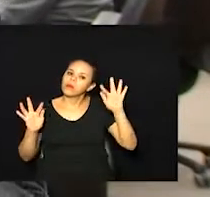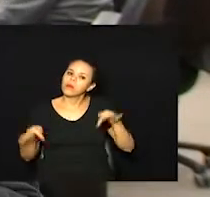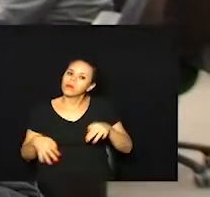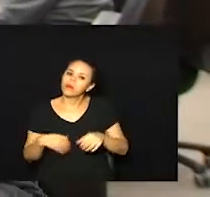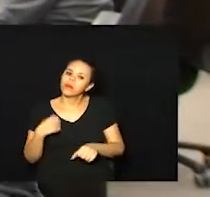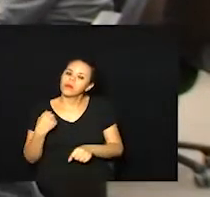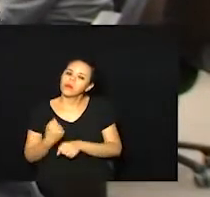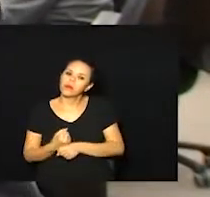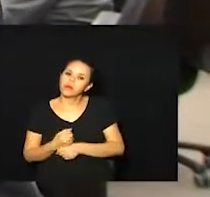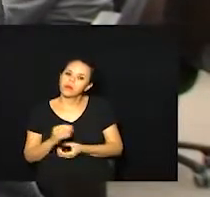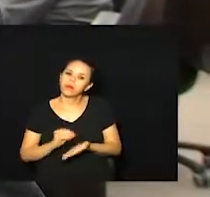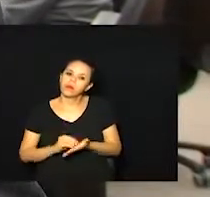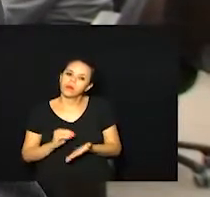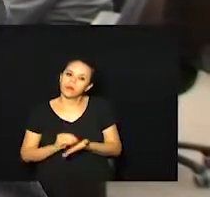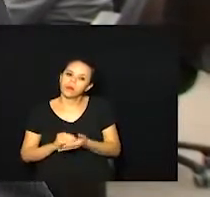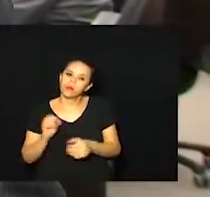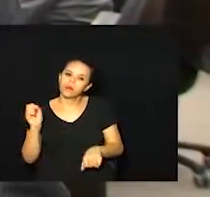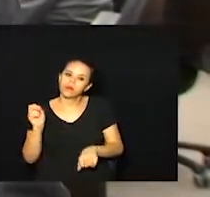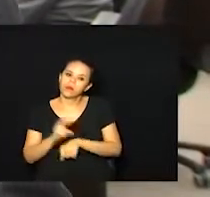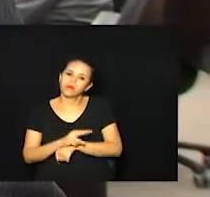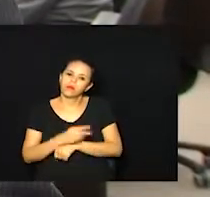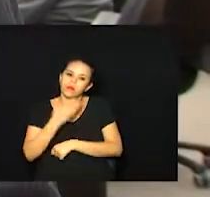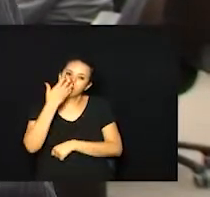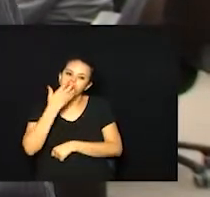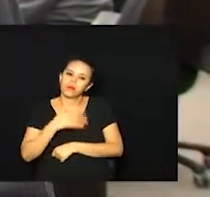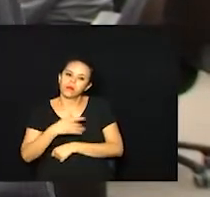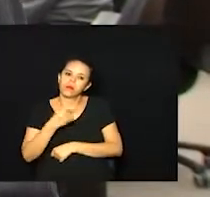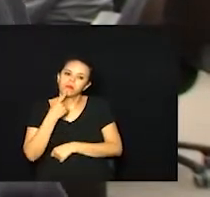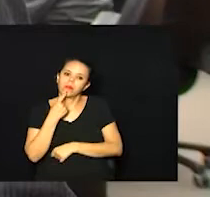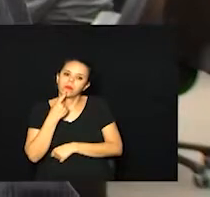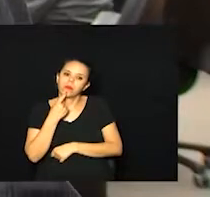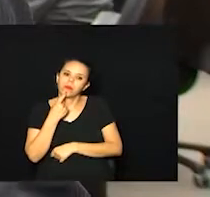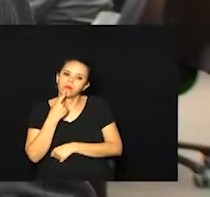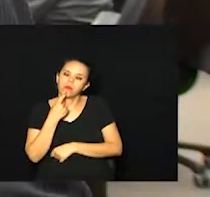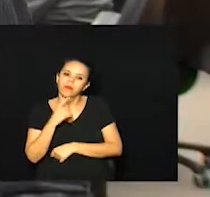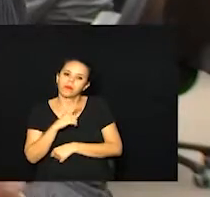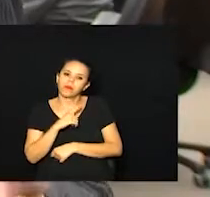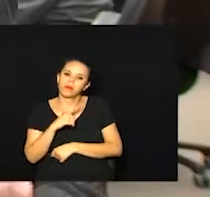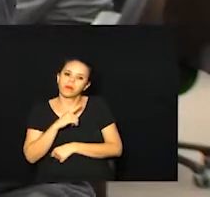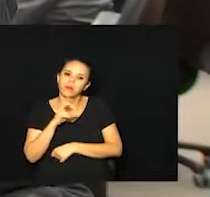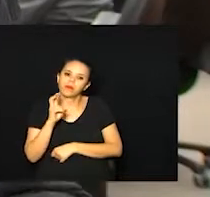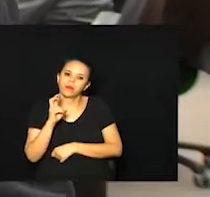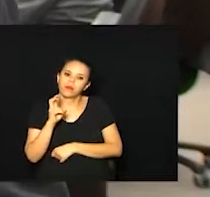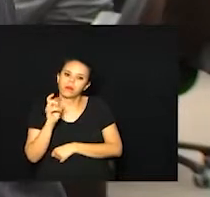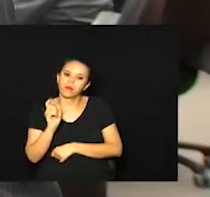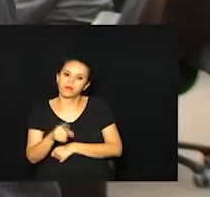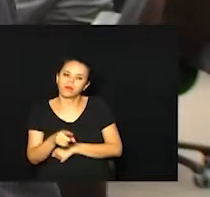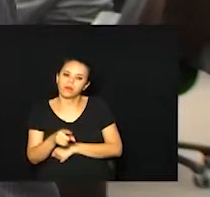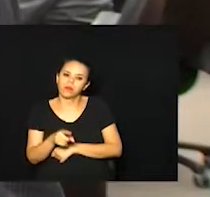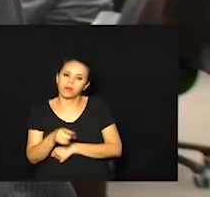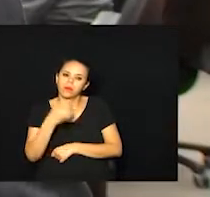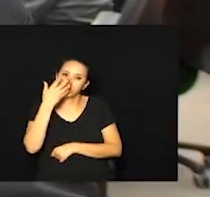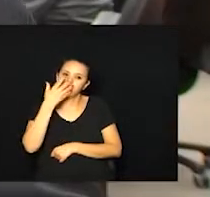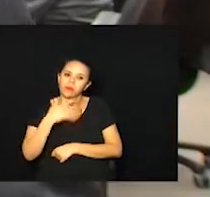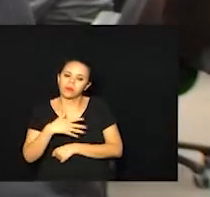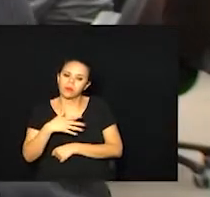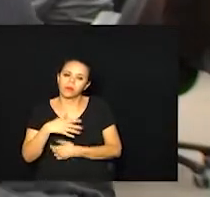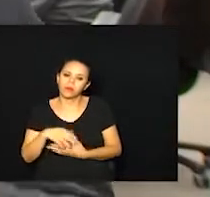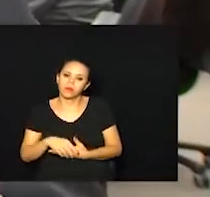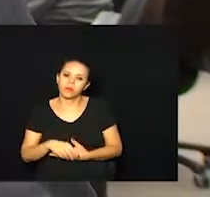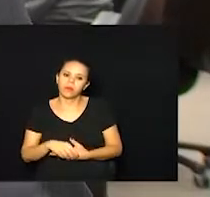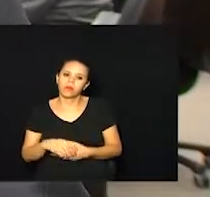sobre o déficit de vagas na educação infantil em Campinas. Nós temos em torno de 5 mil crianças que